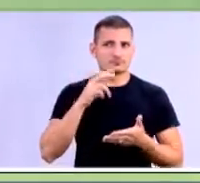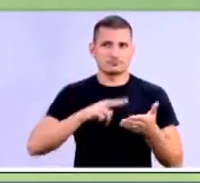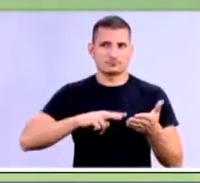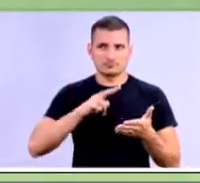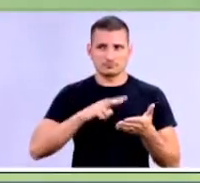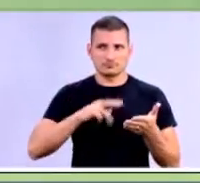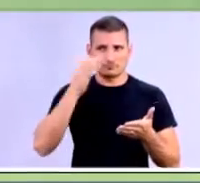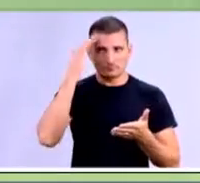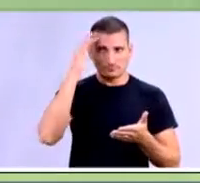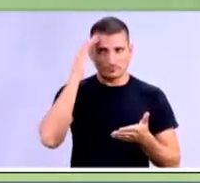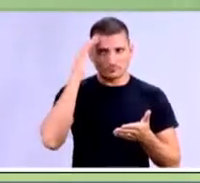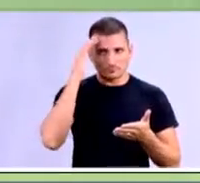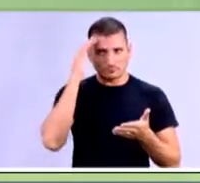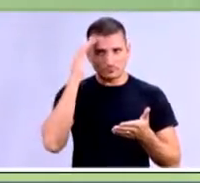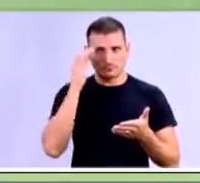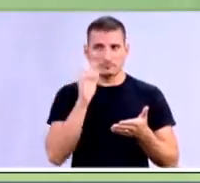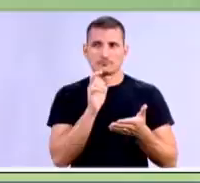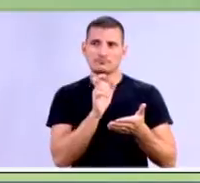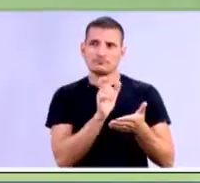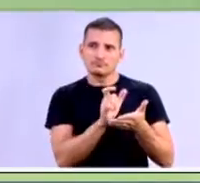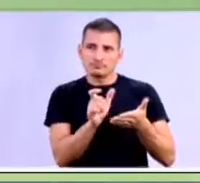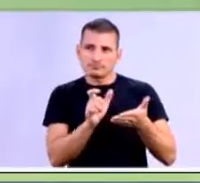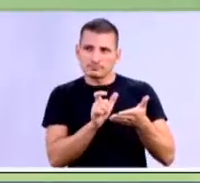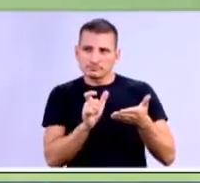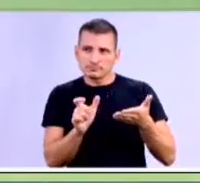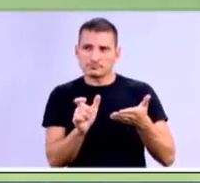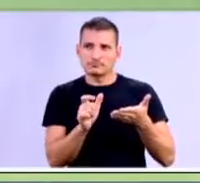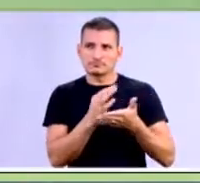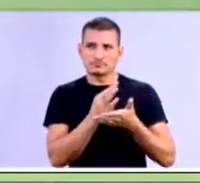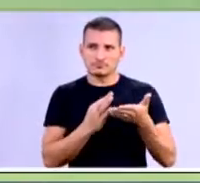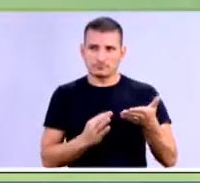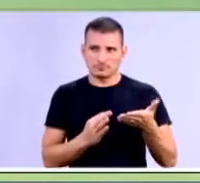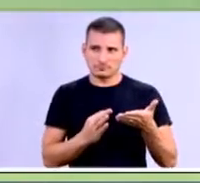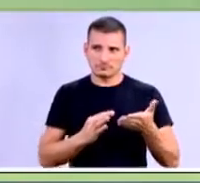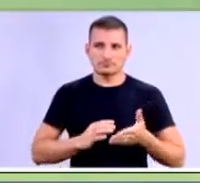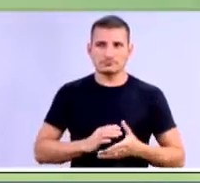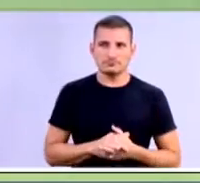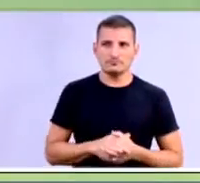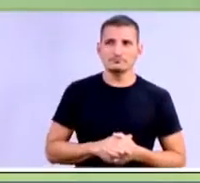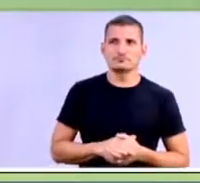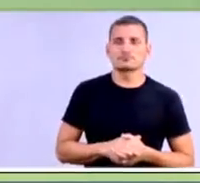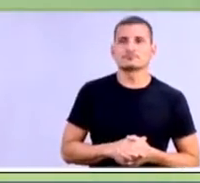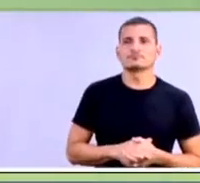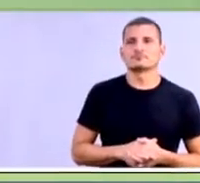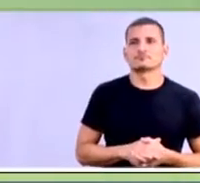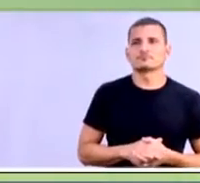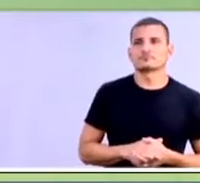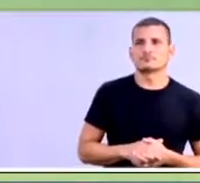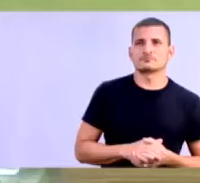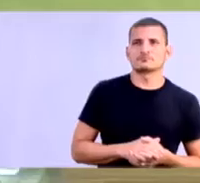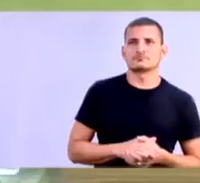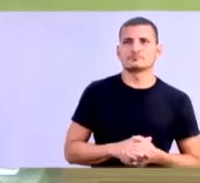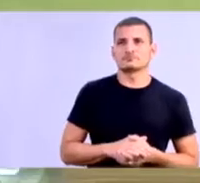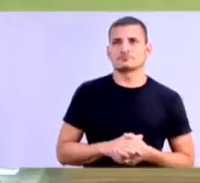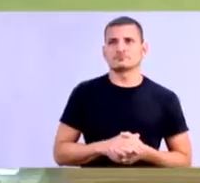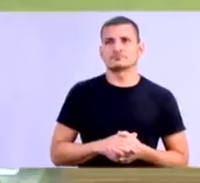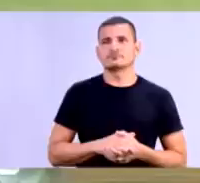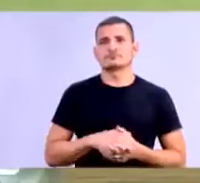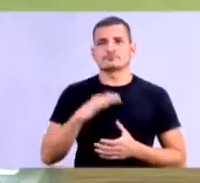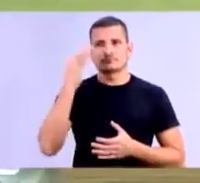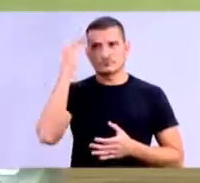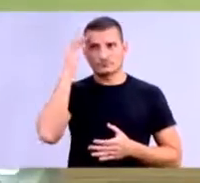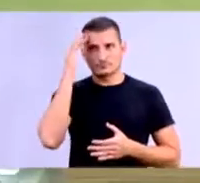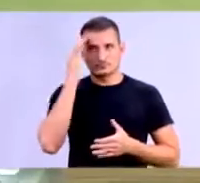leitor para entender as mensagens deixadas no texto pelo autor. Veja bem, compreensão e